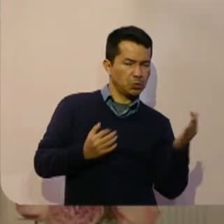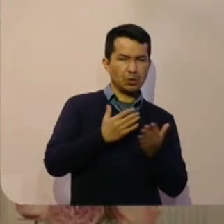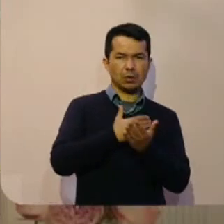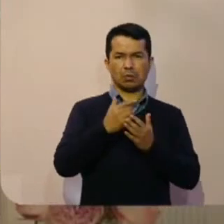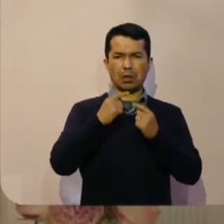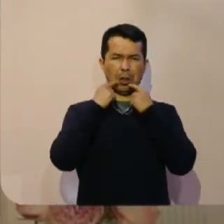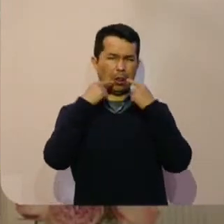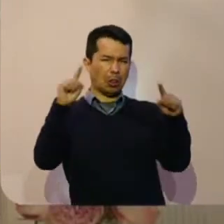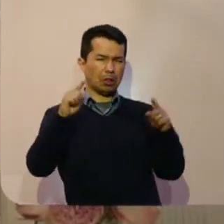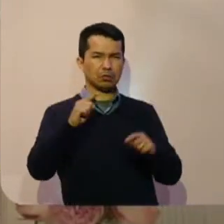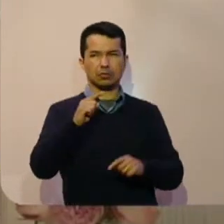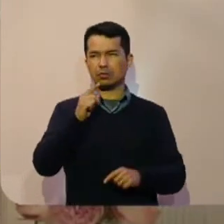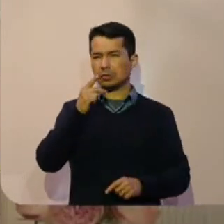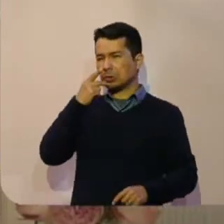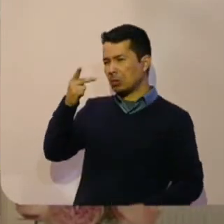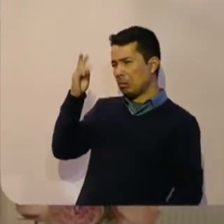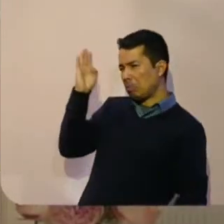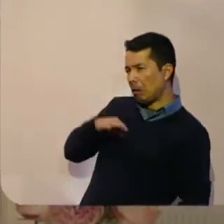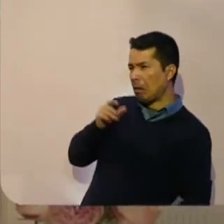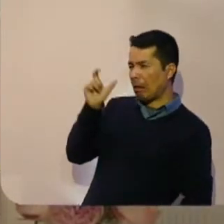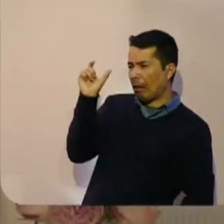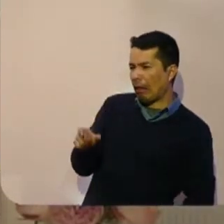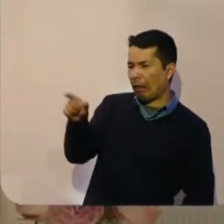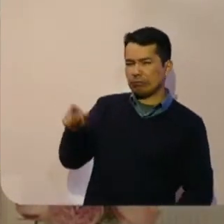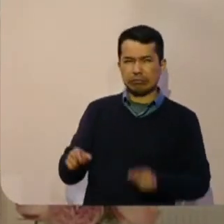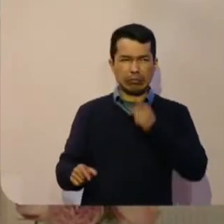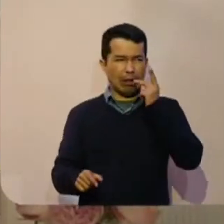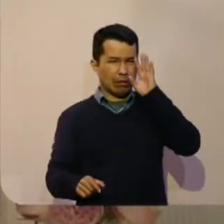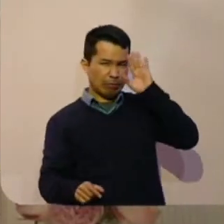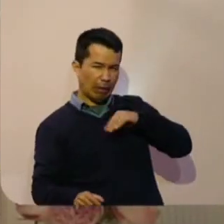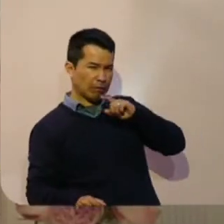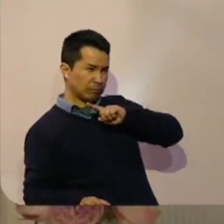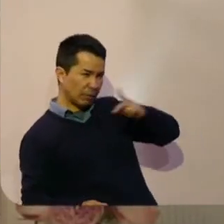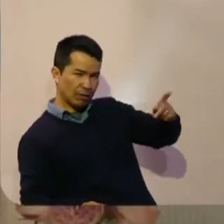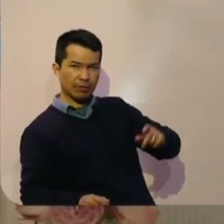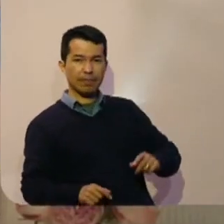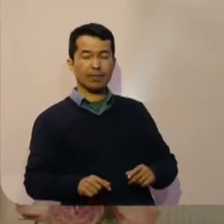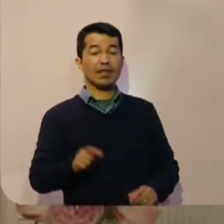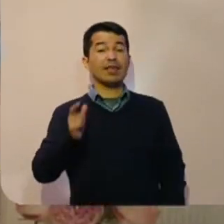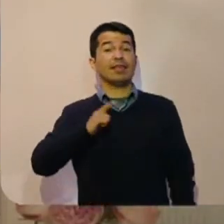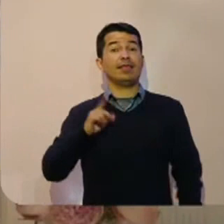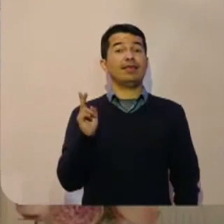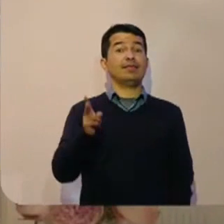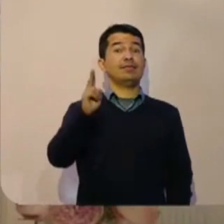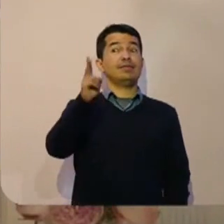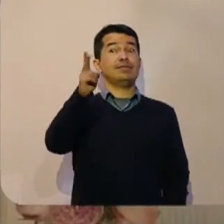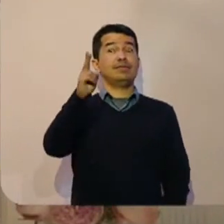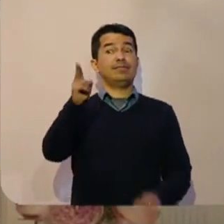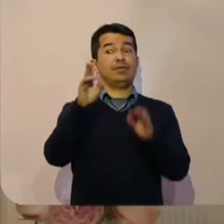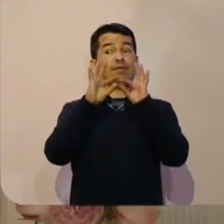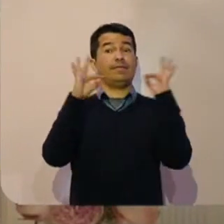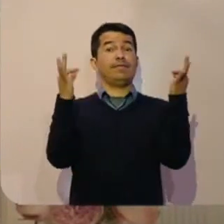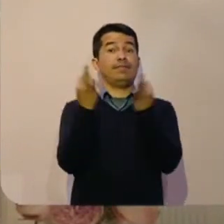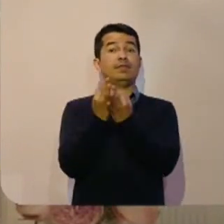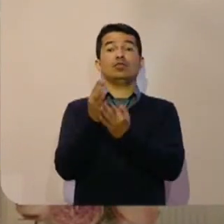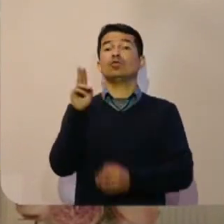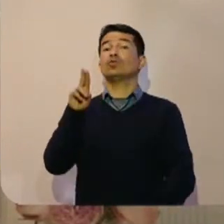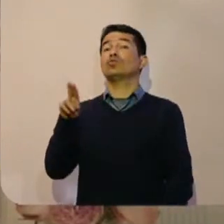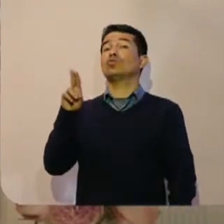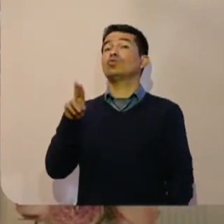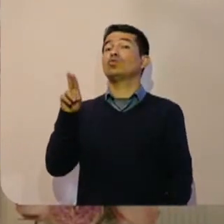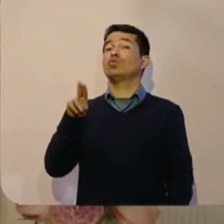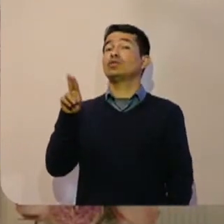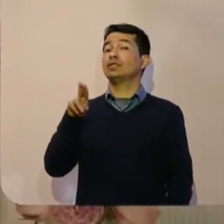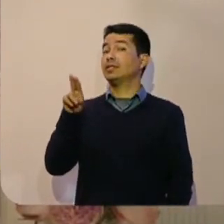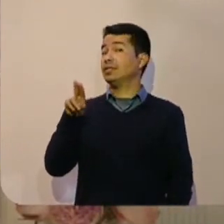ou falar mal de alguém, ou a reclamar, e ele então tinha uma palavra-chave que a família dele conhecia. Falando